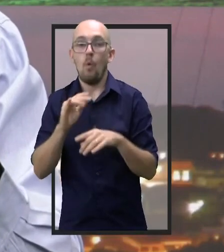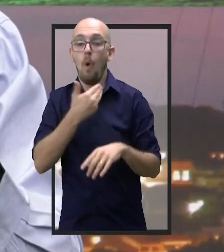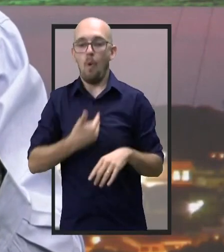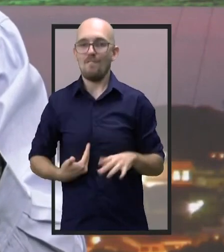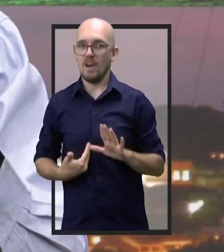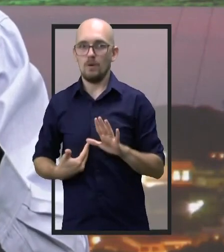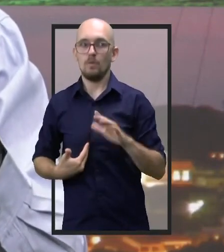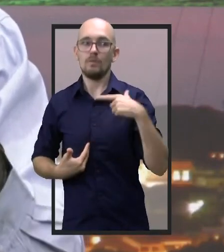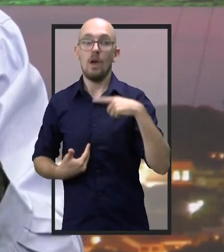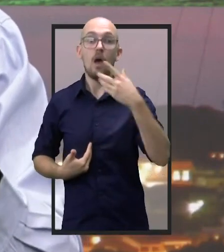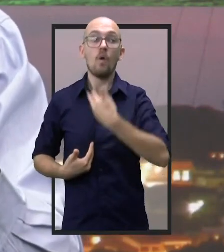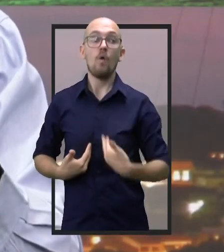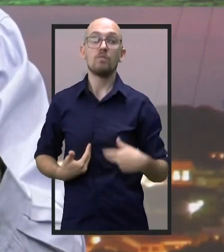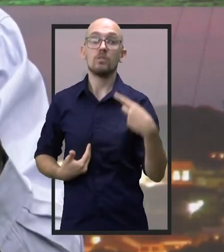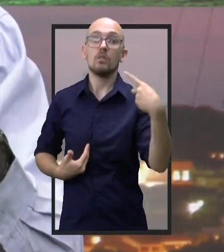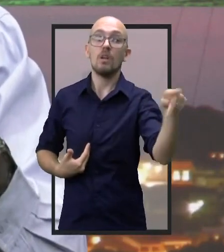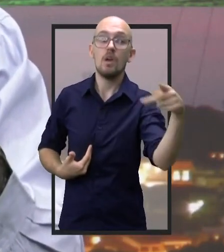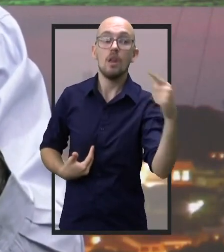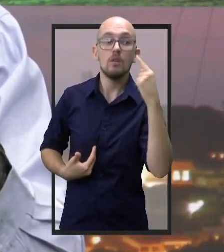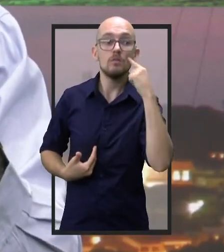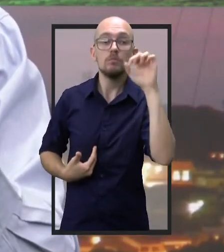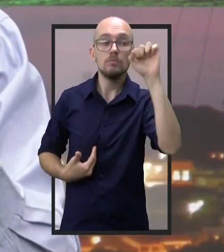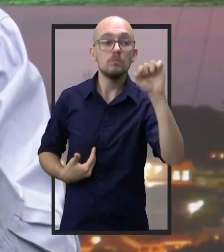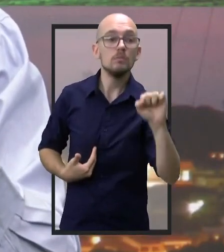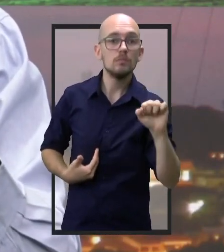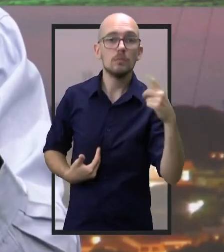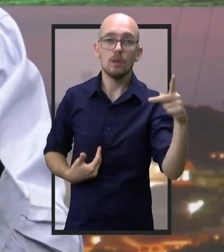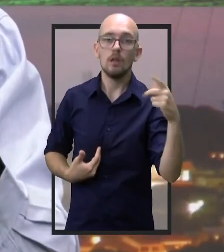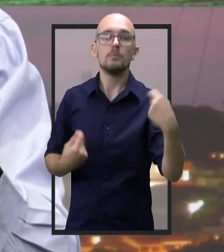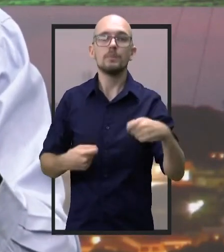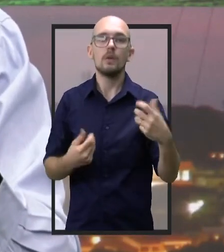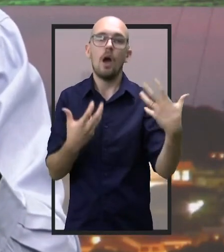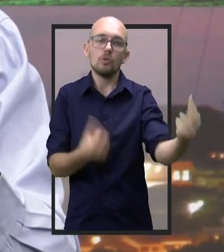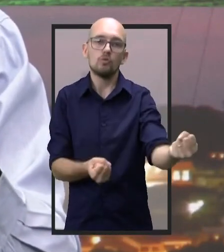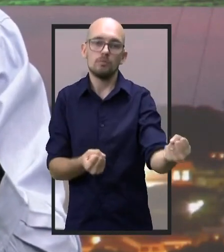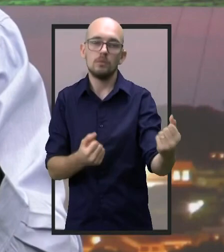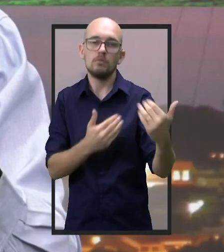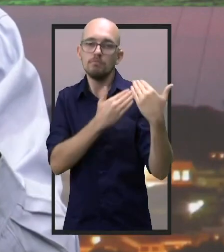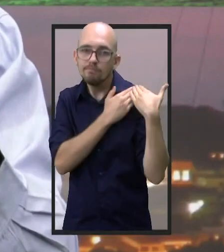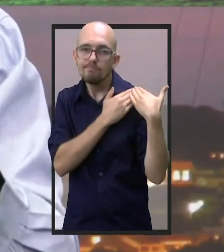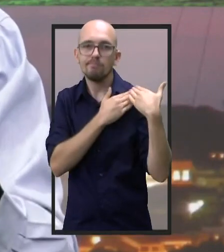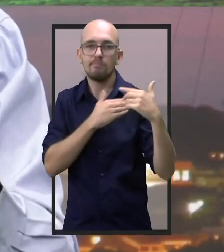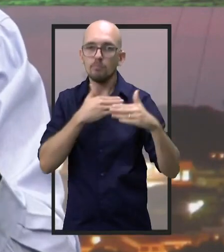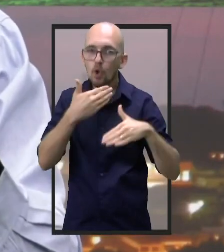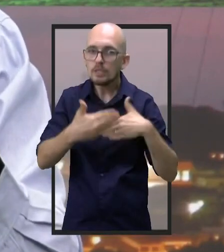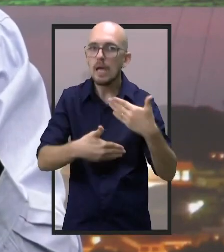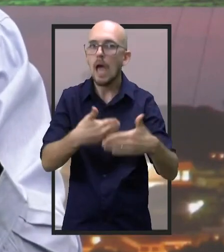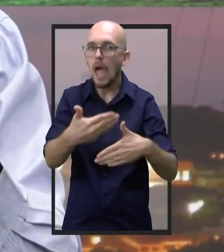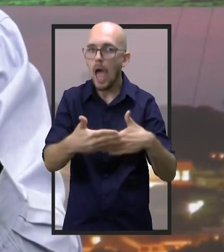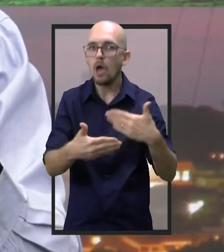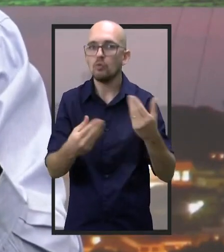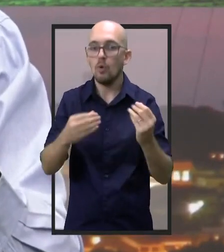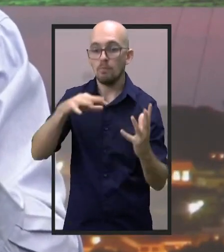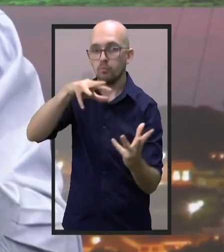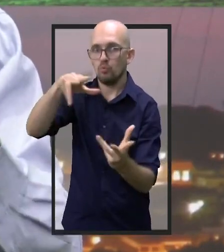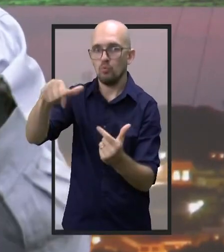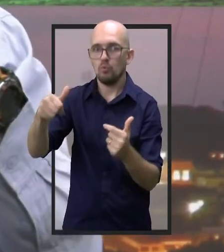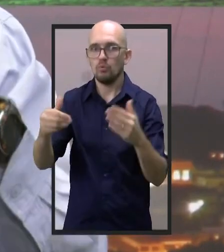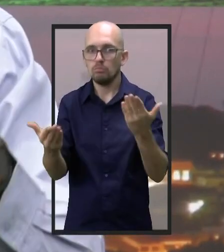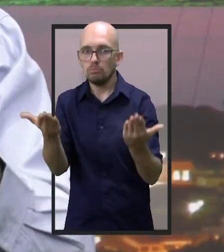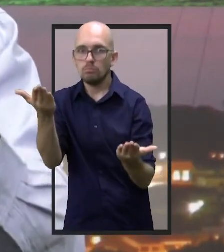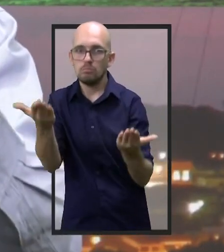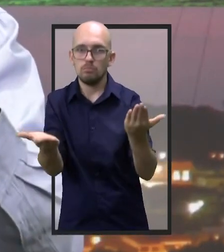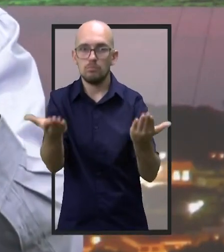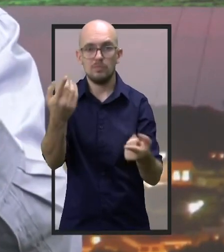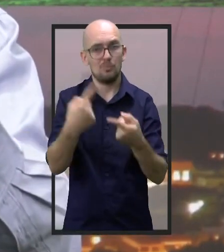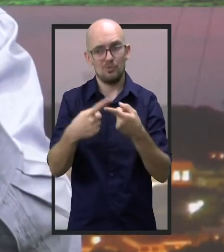de entidades, organizações que têm que assumir e ajudar nesse processo, tomar essa liderança desse processo. Nós estamos dentro